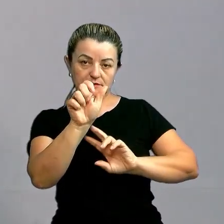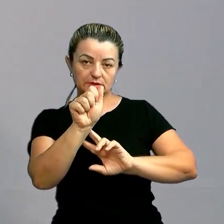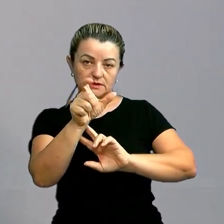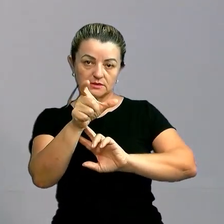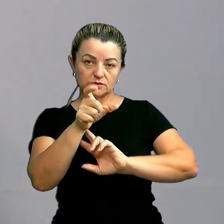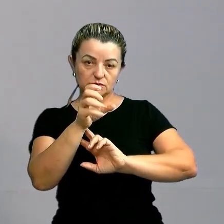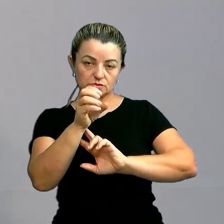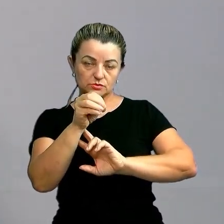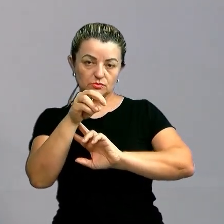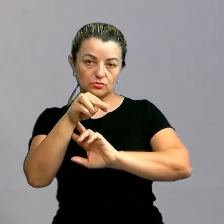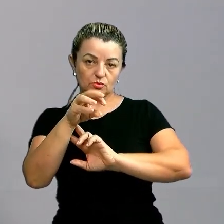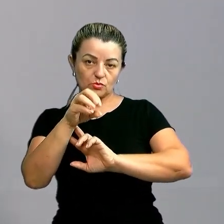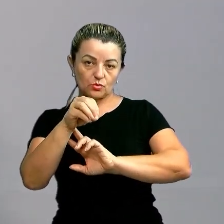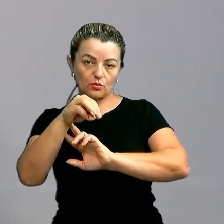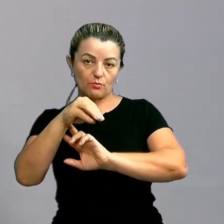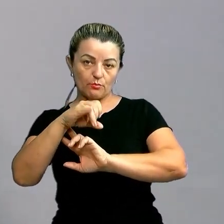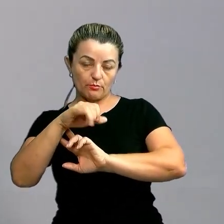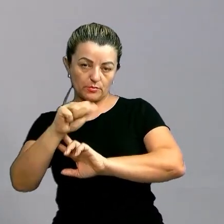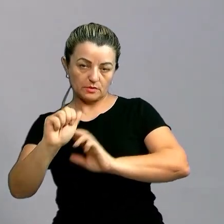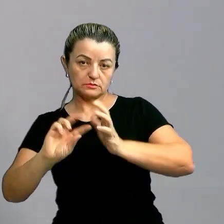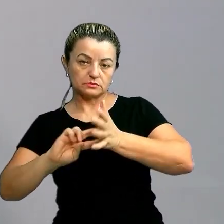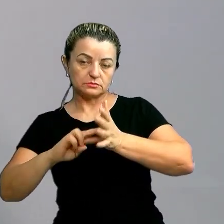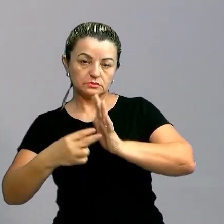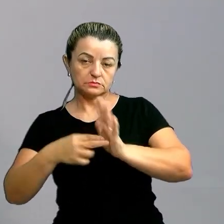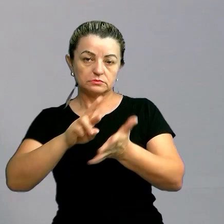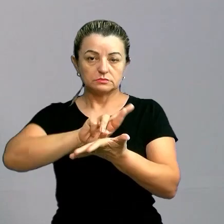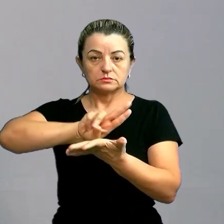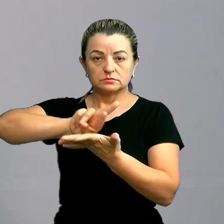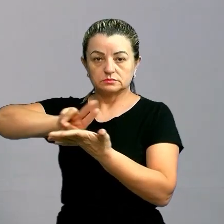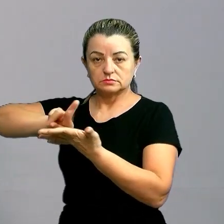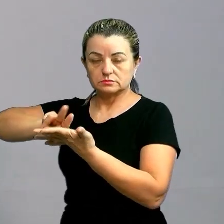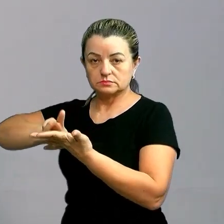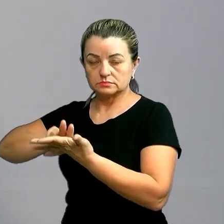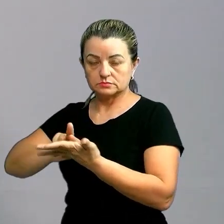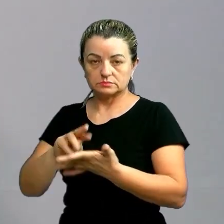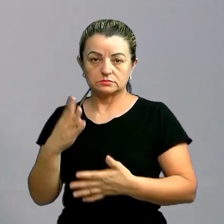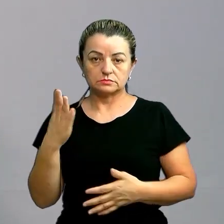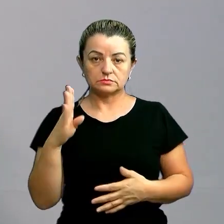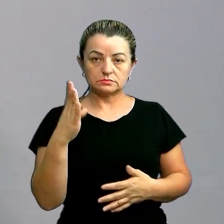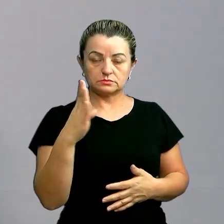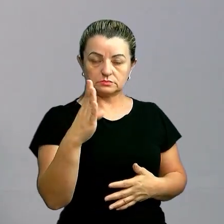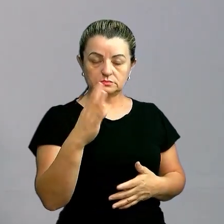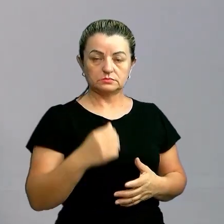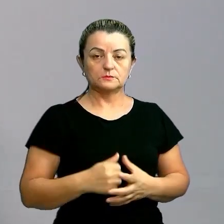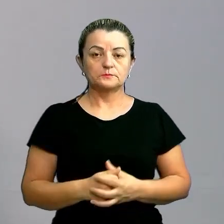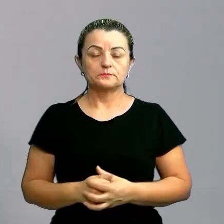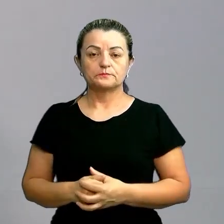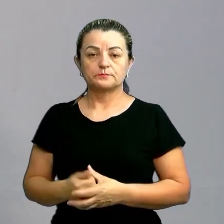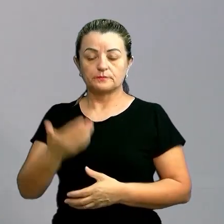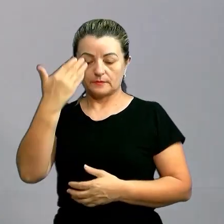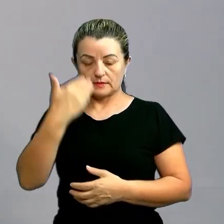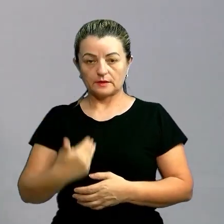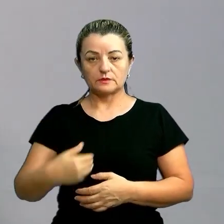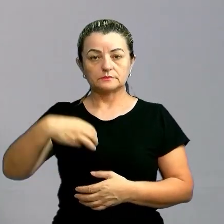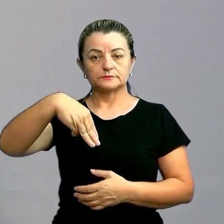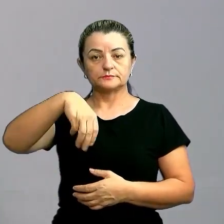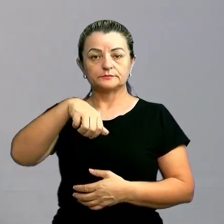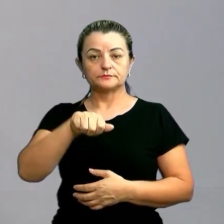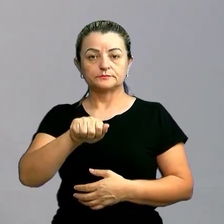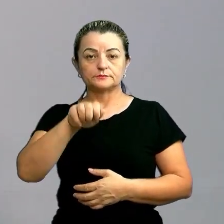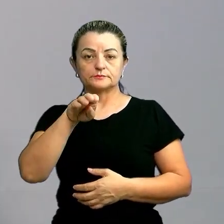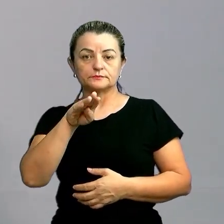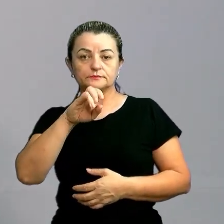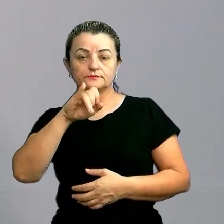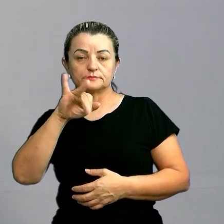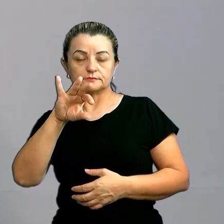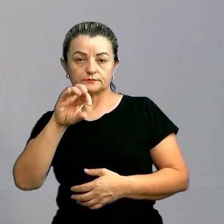a diversidade biológica dos seres vivos, isso já é redundante. Eu sou o professor Mábio e nós